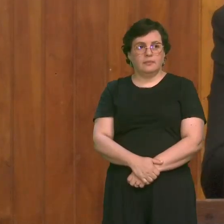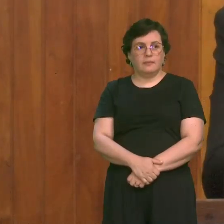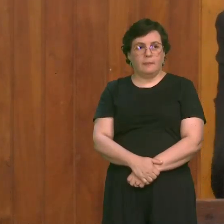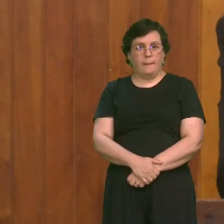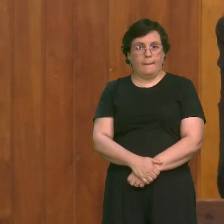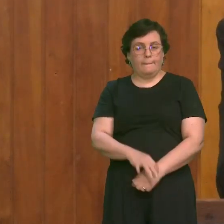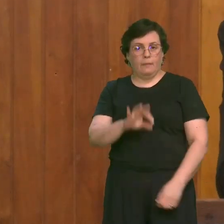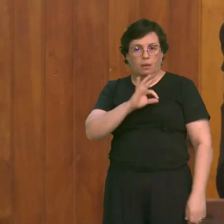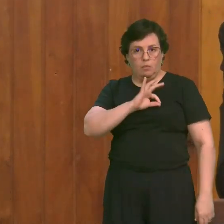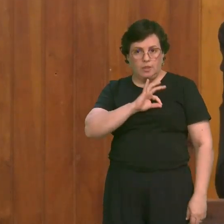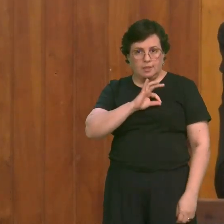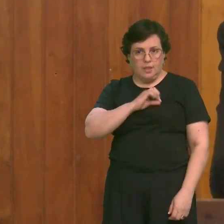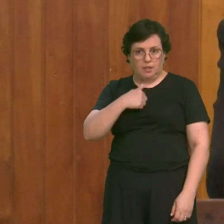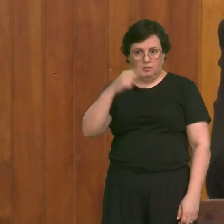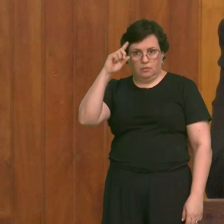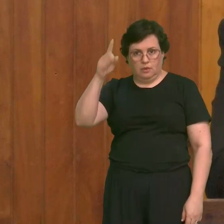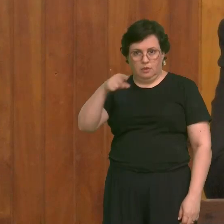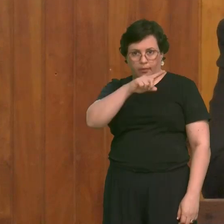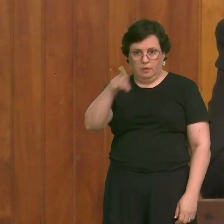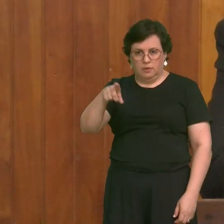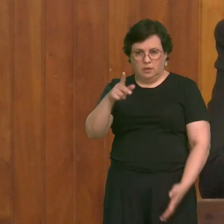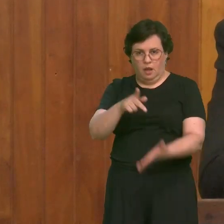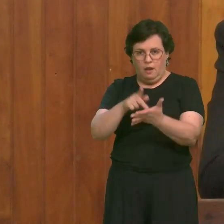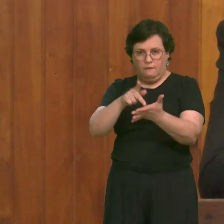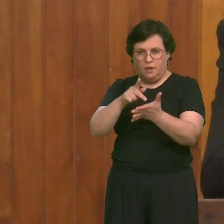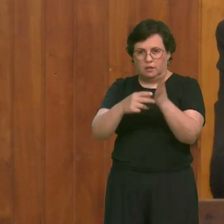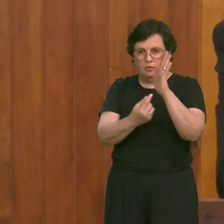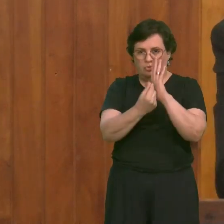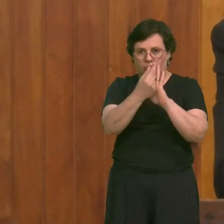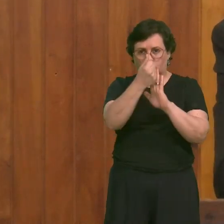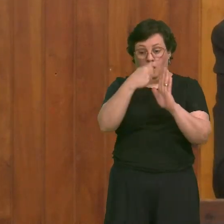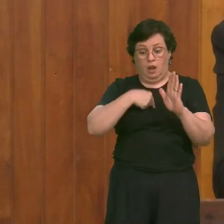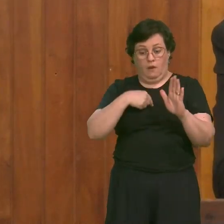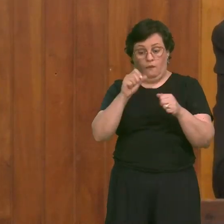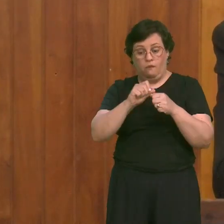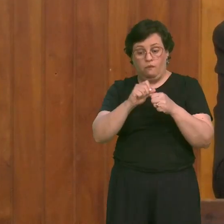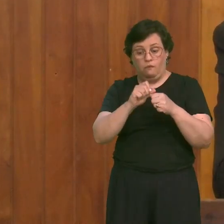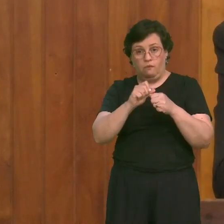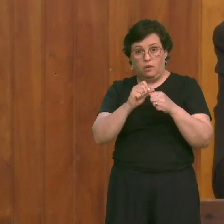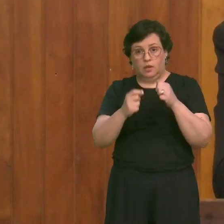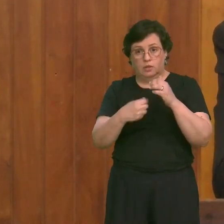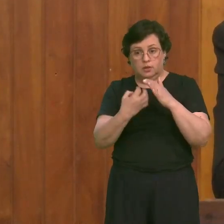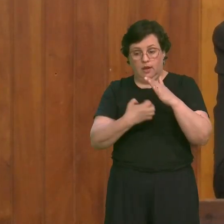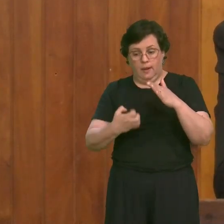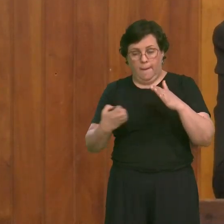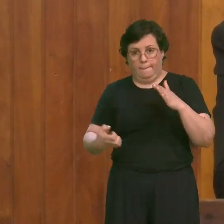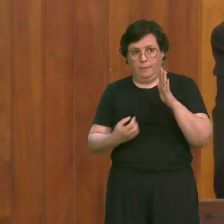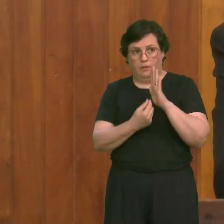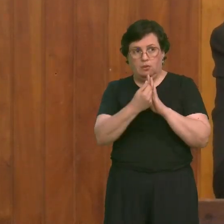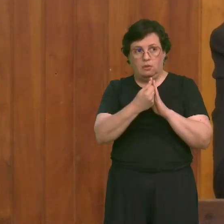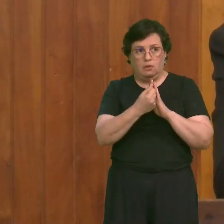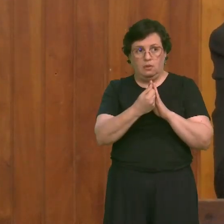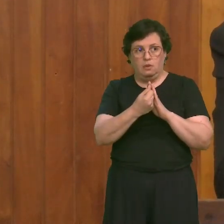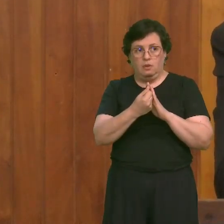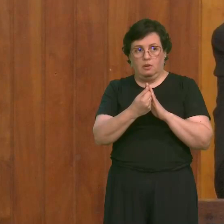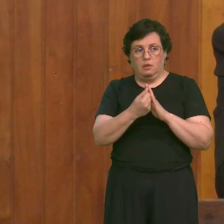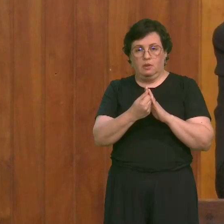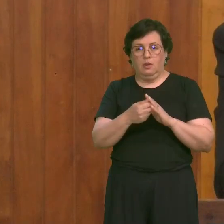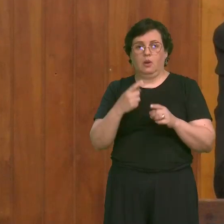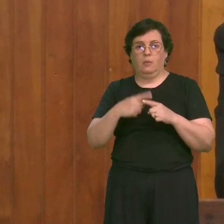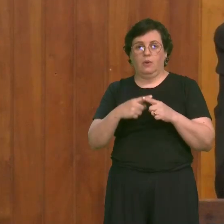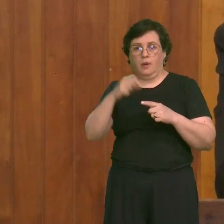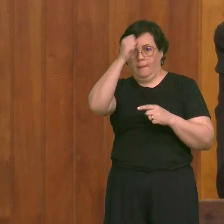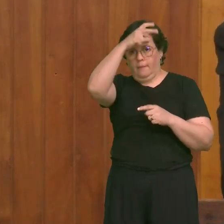seus policiais vão encaminhar para vocês a verdade sobre o orçamento eu fiz emenda o orçamento que a prefeitura falou se tiver emenda